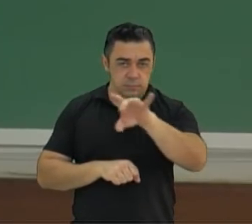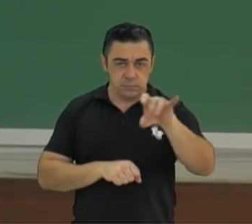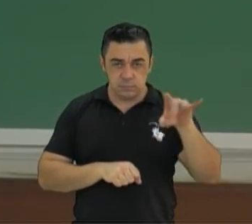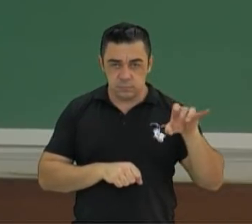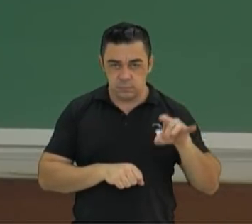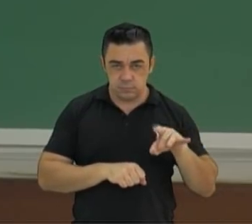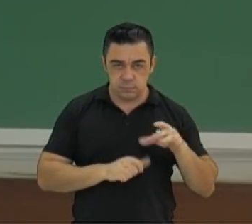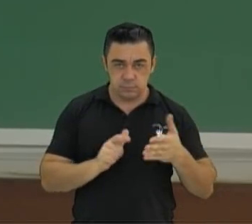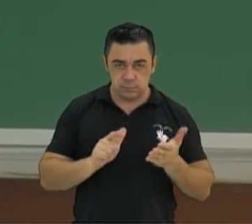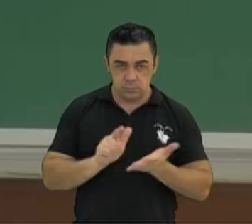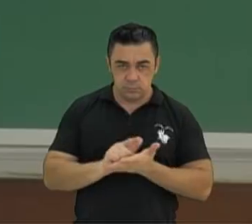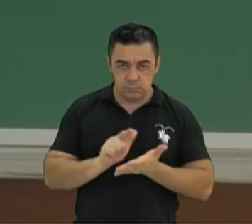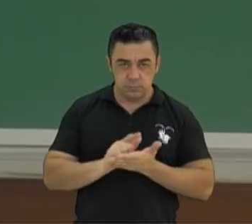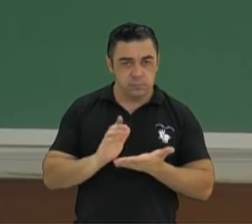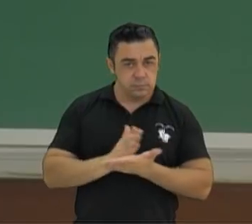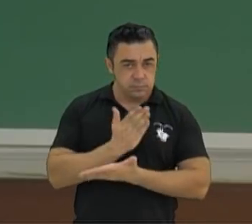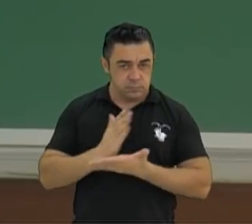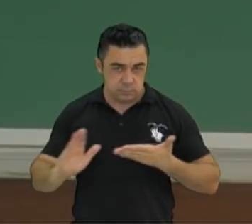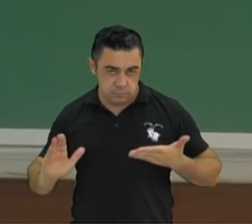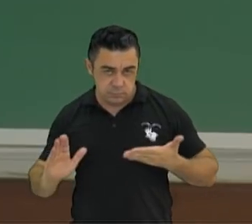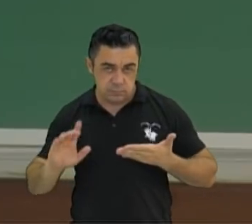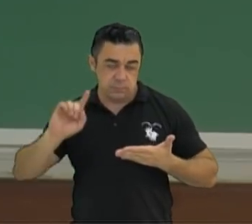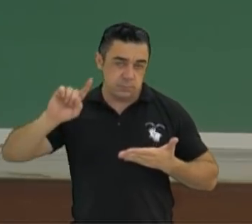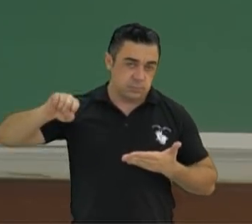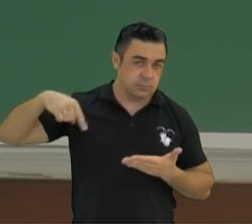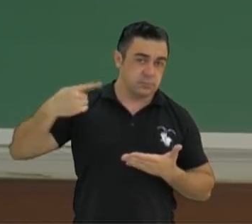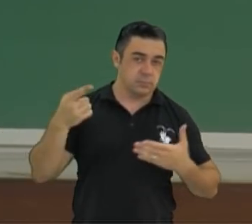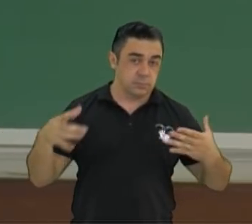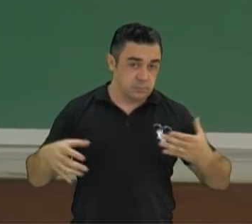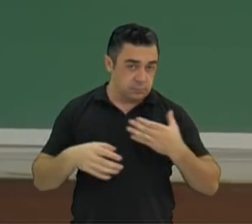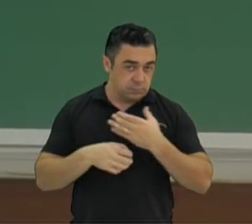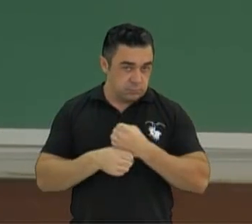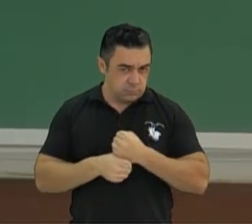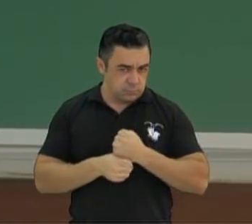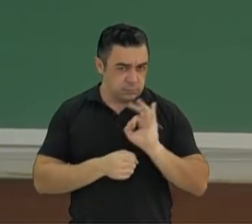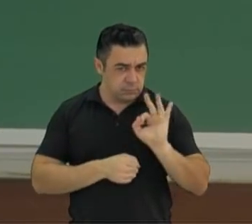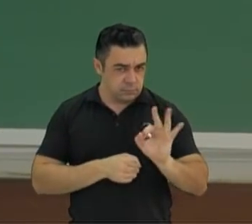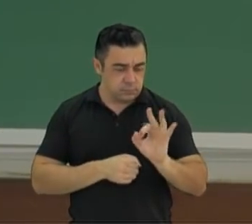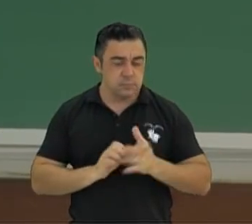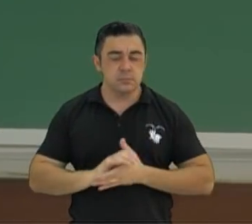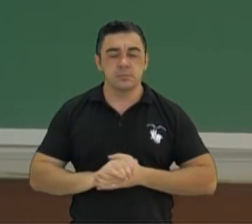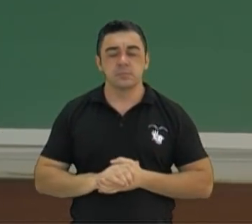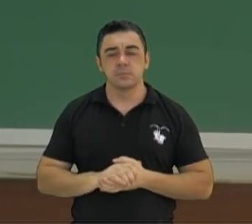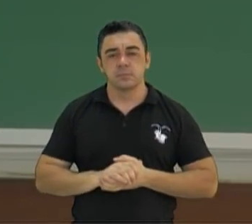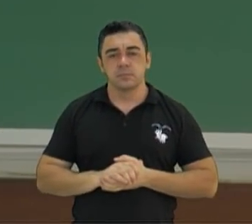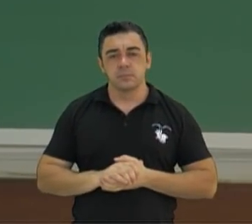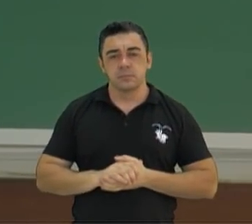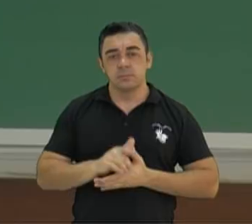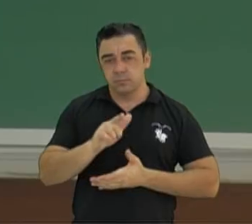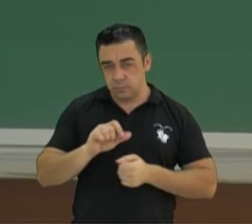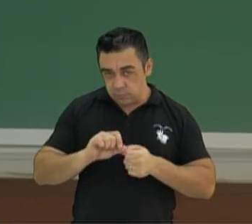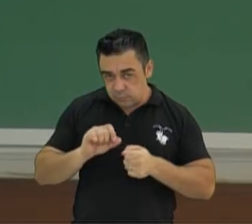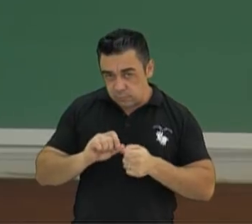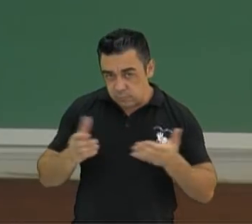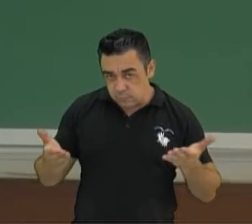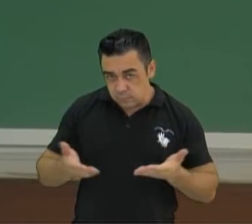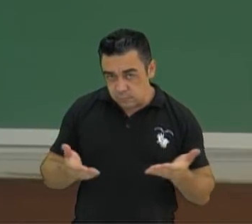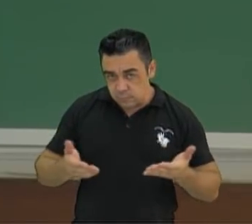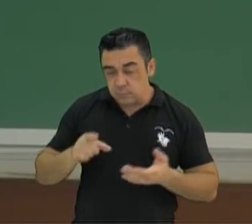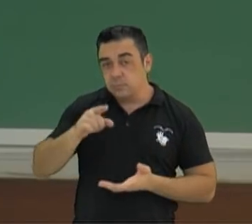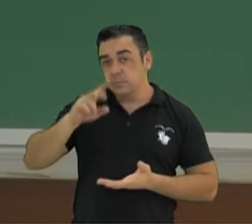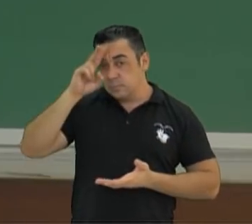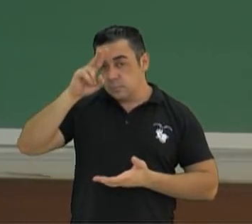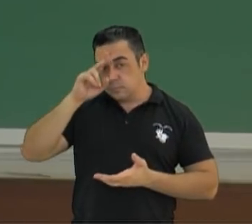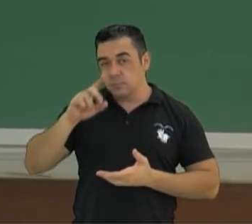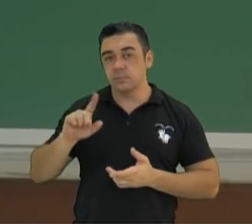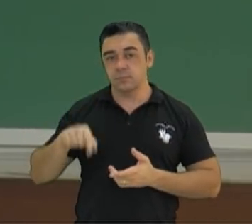pedaços separadamente e depois juntar, certinho? Então, façam aí, lembra